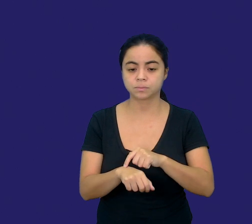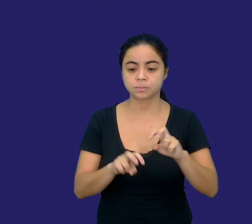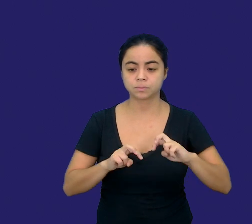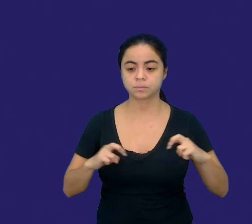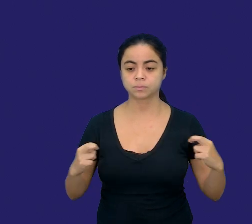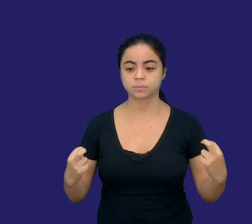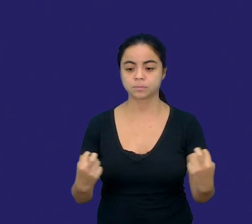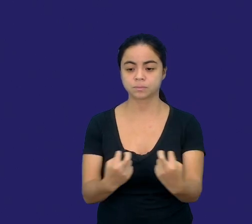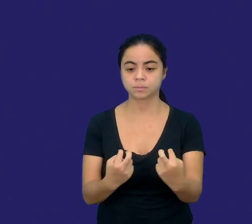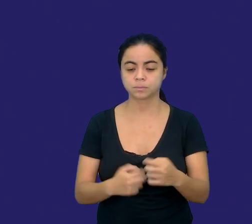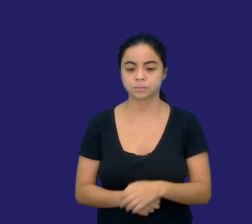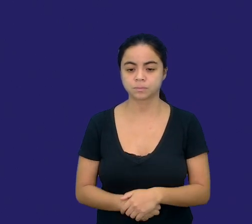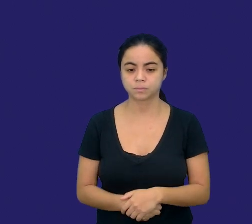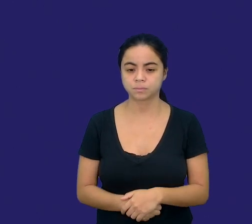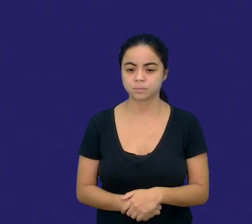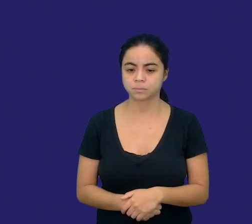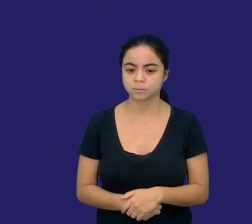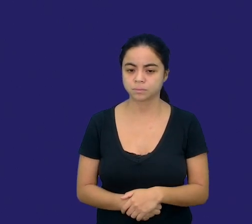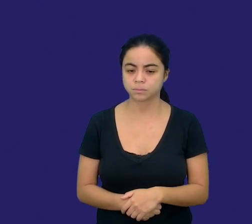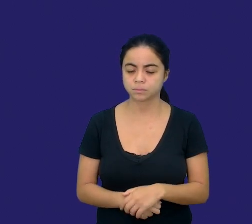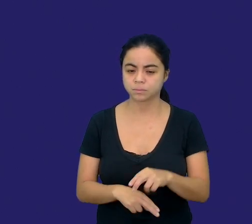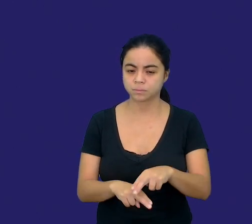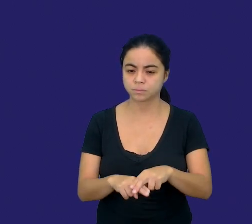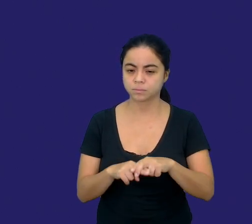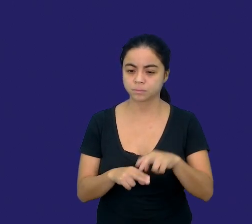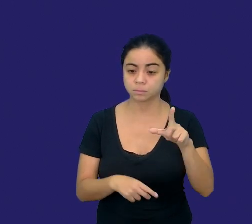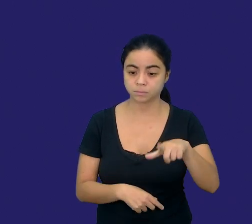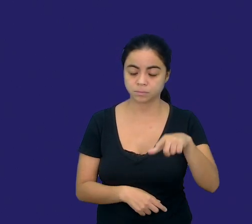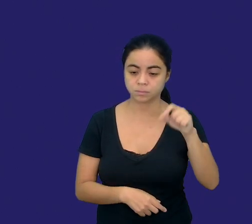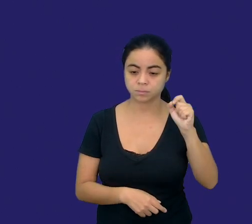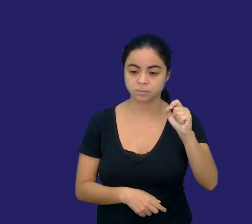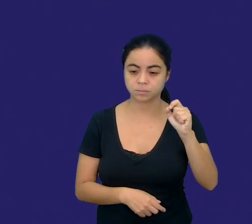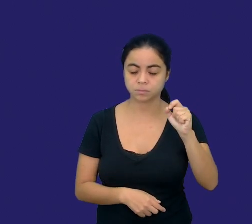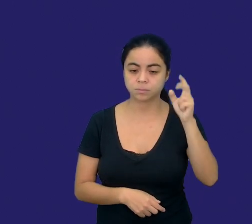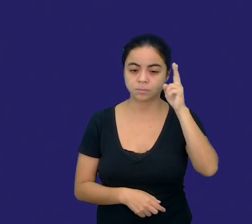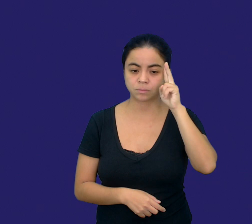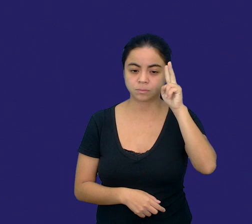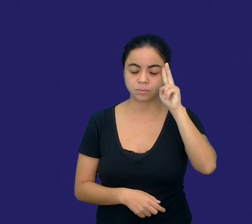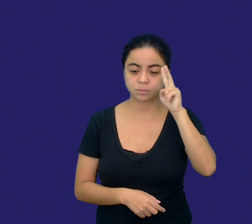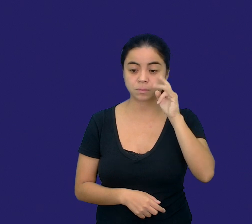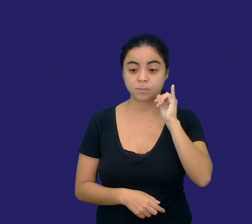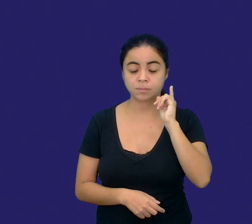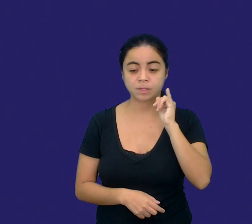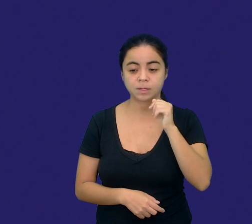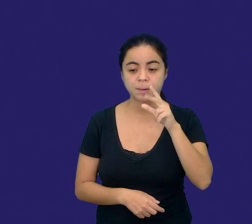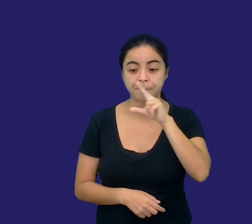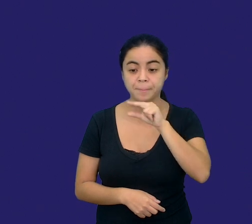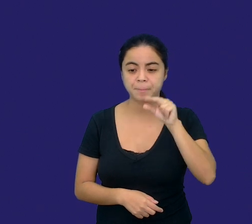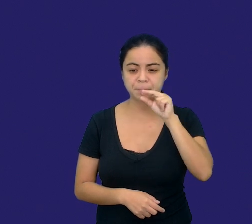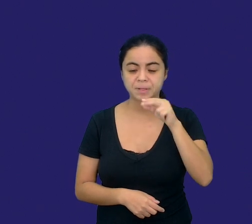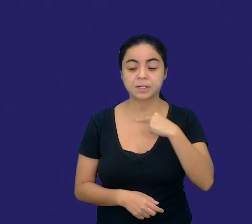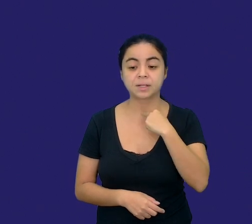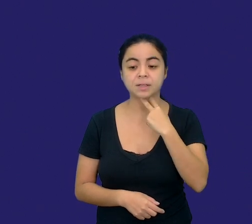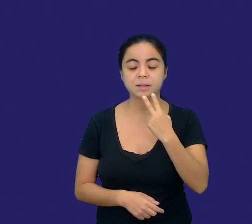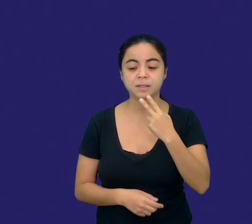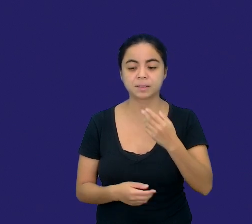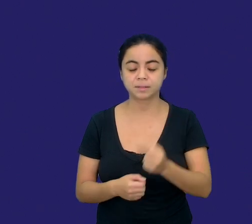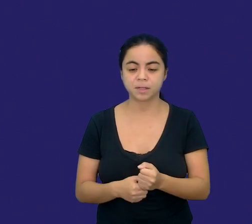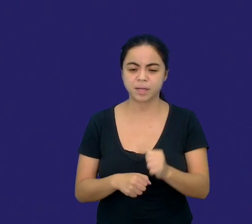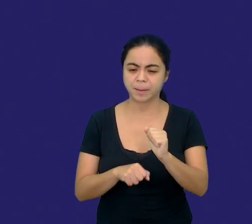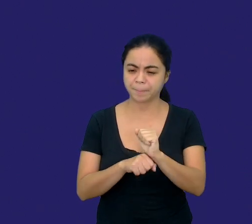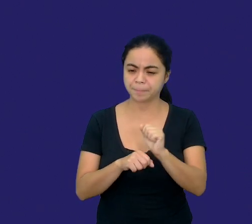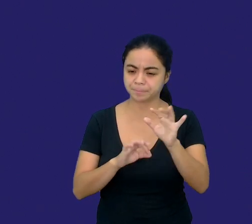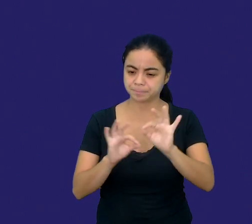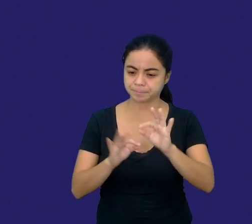roda. Por isso, professor, escolha um conto para ler em voz alta e prepare a mediação para esse momento. Como